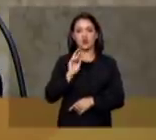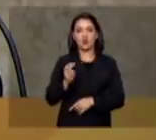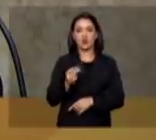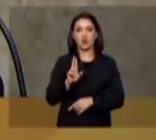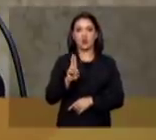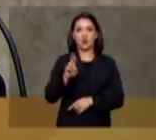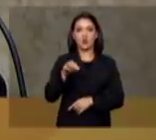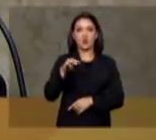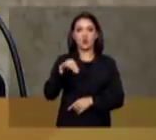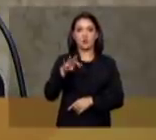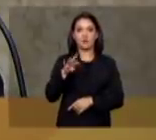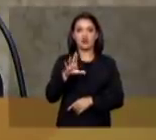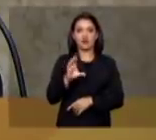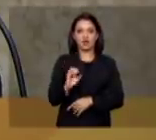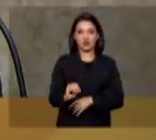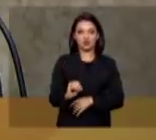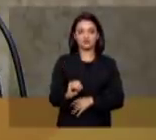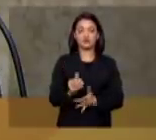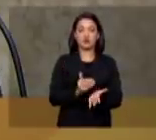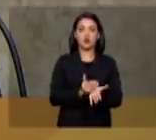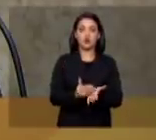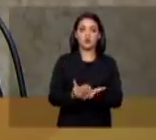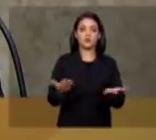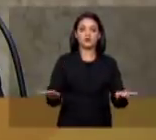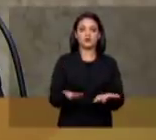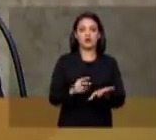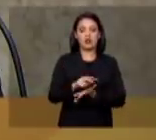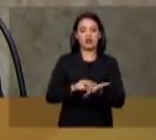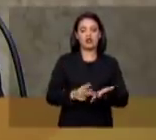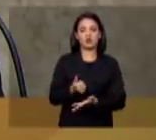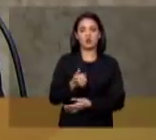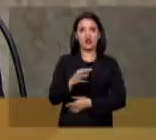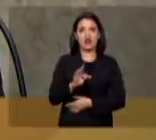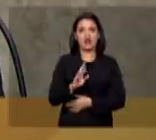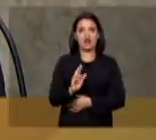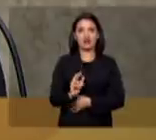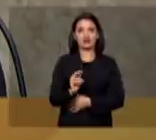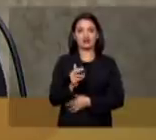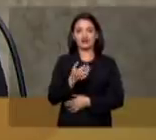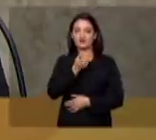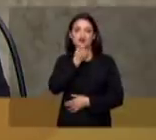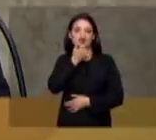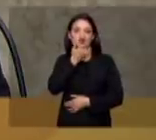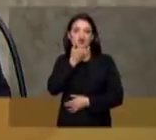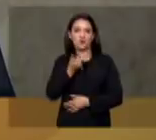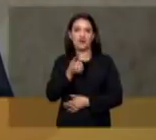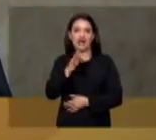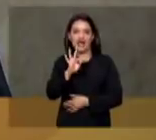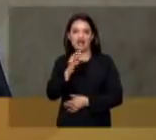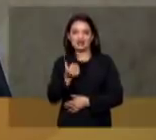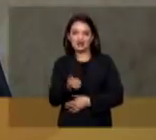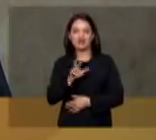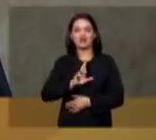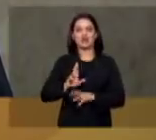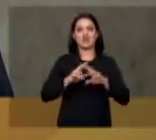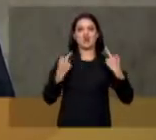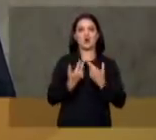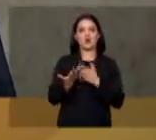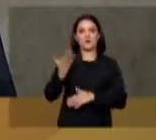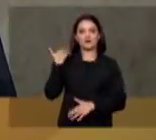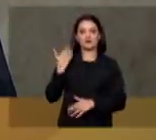Vamos dar início à sessão com a leitura da ata da sessão anterior. Ata da 10ª